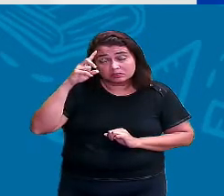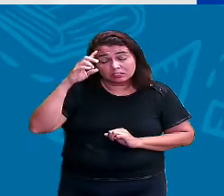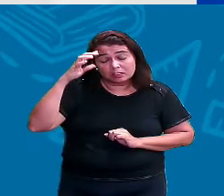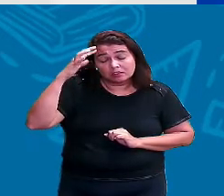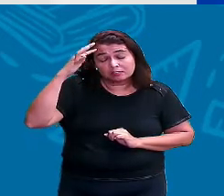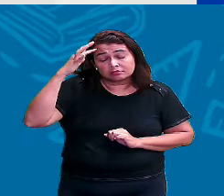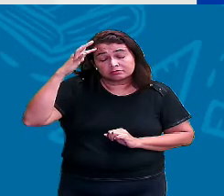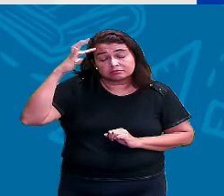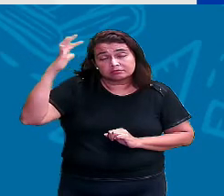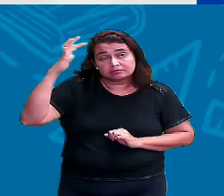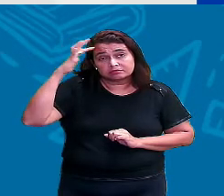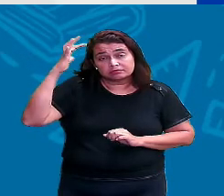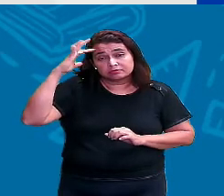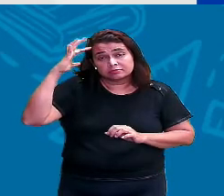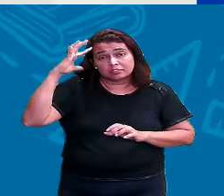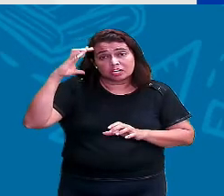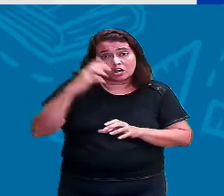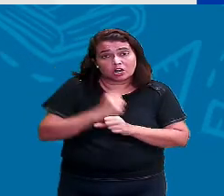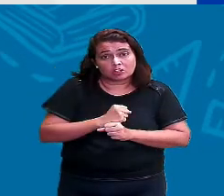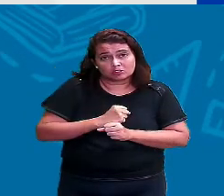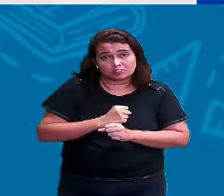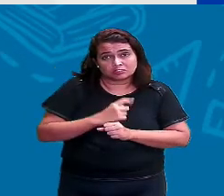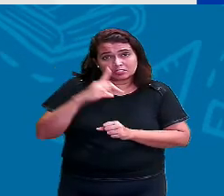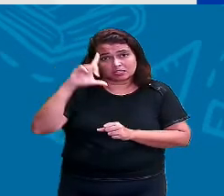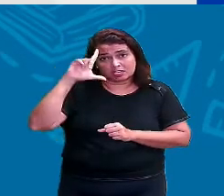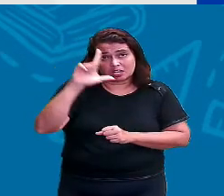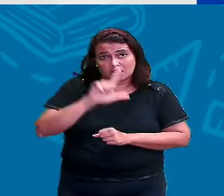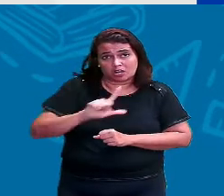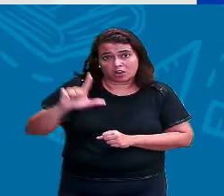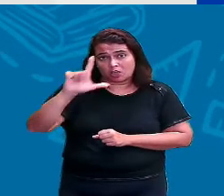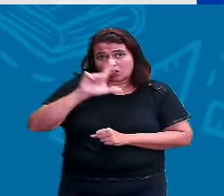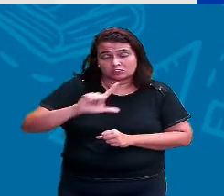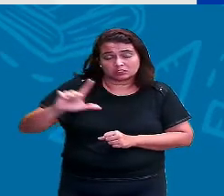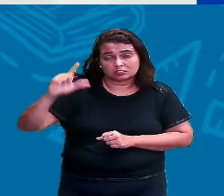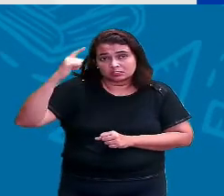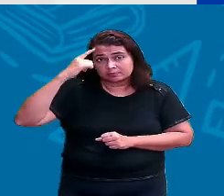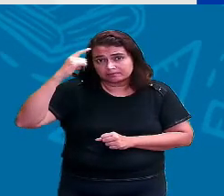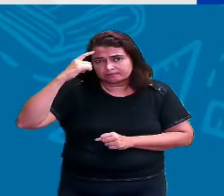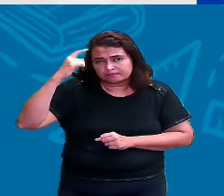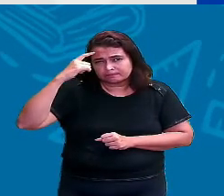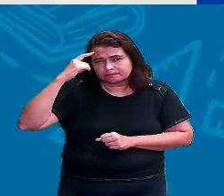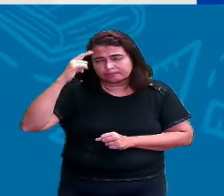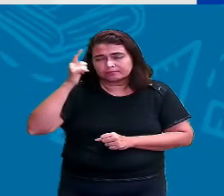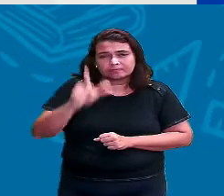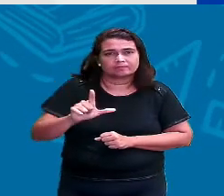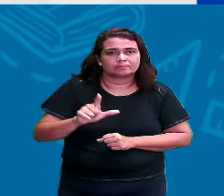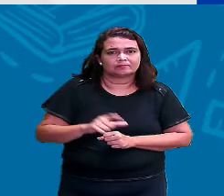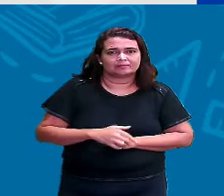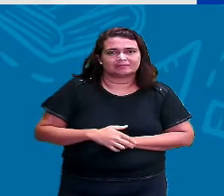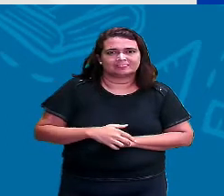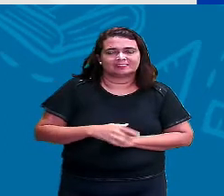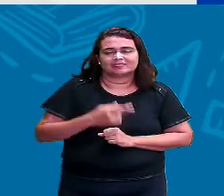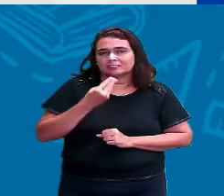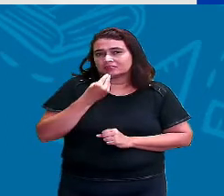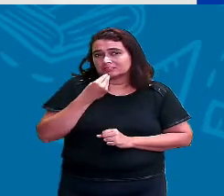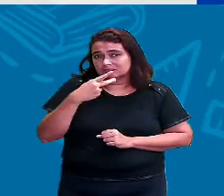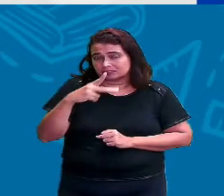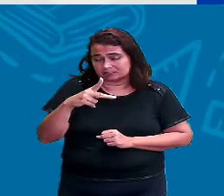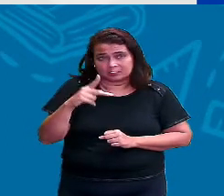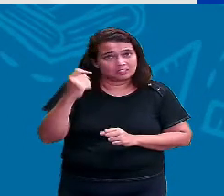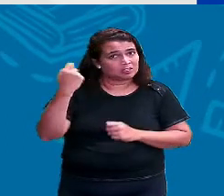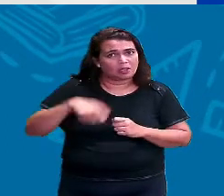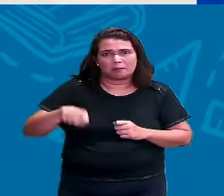logicamente, nós conseguimos identificar o resultado dessa probabilidade sem fazer